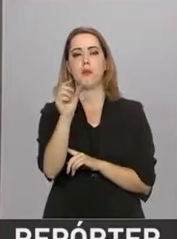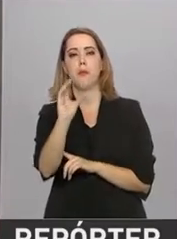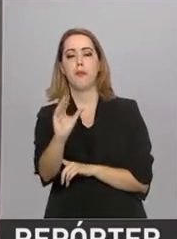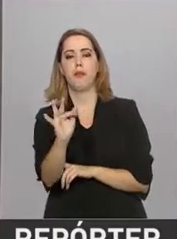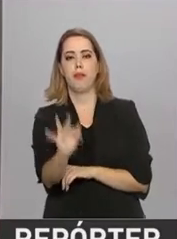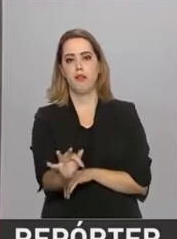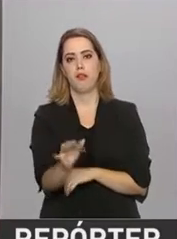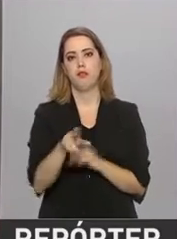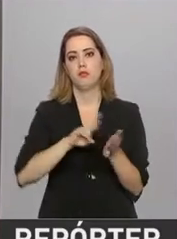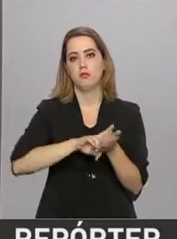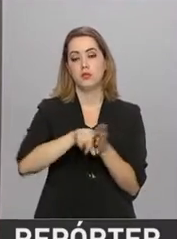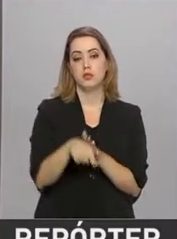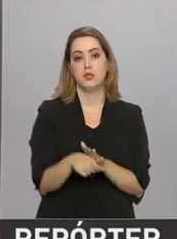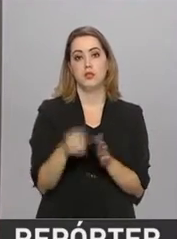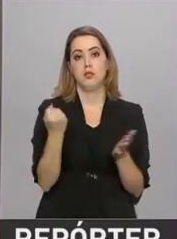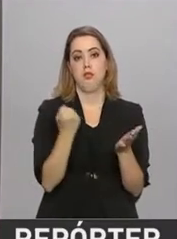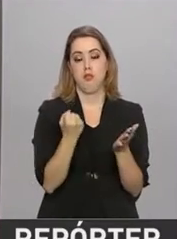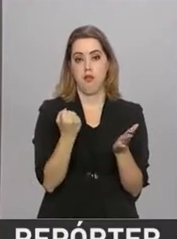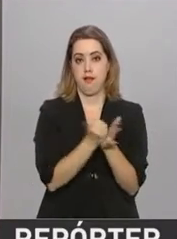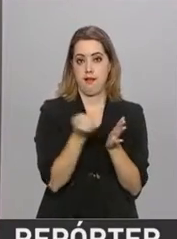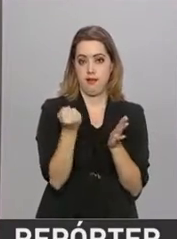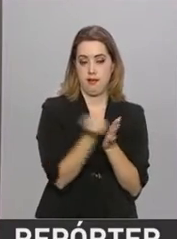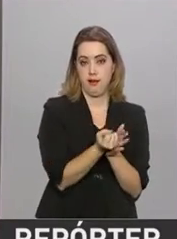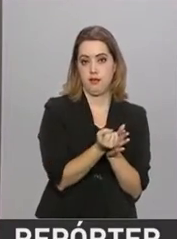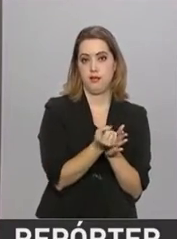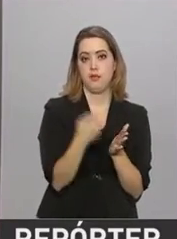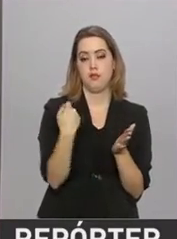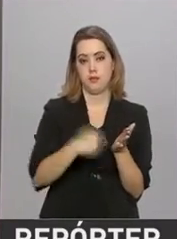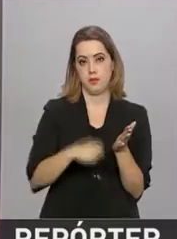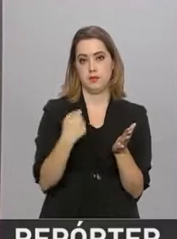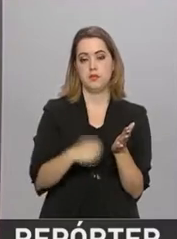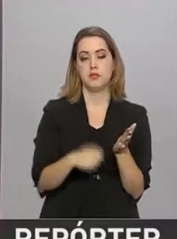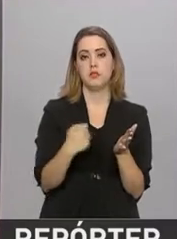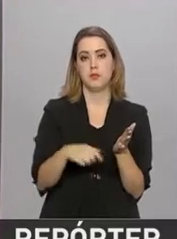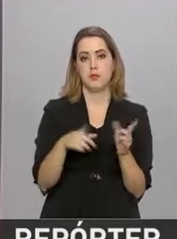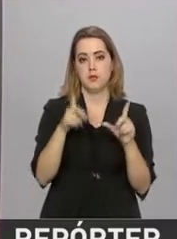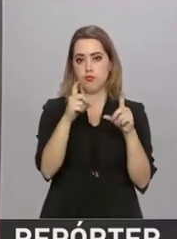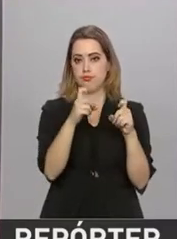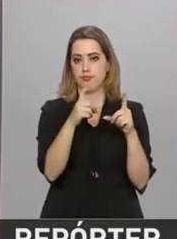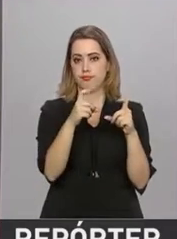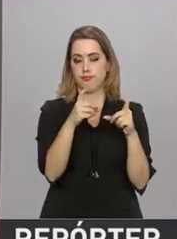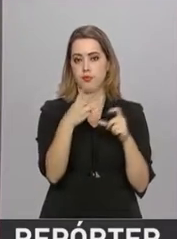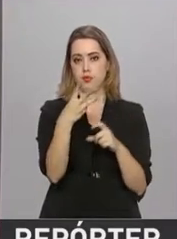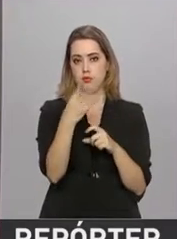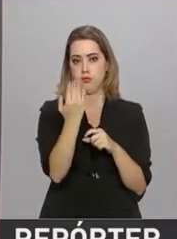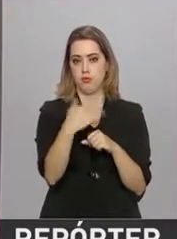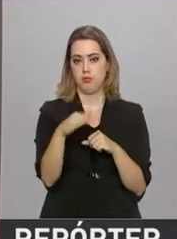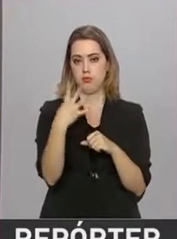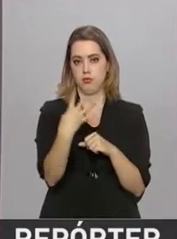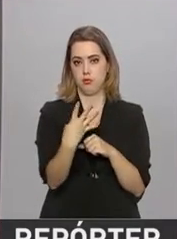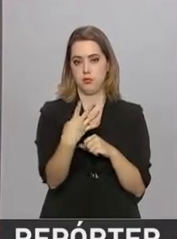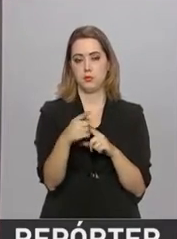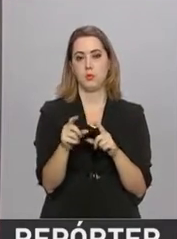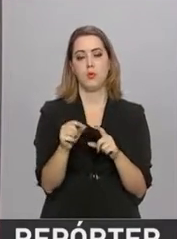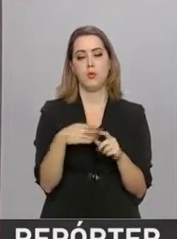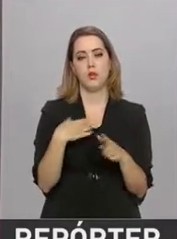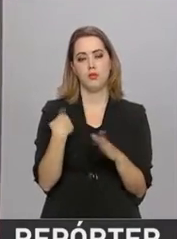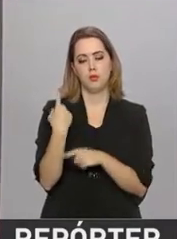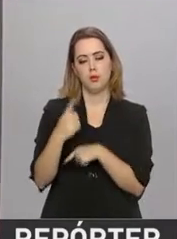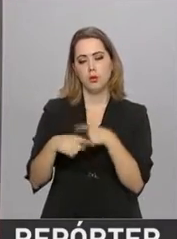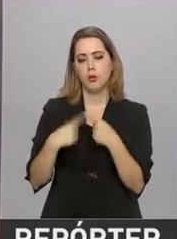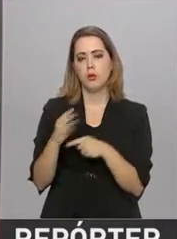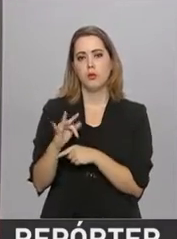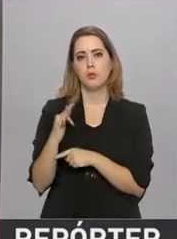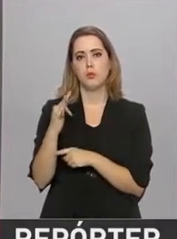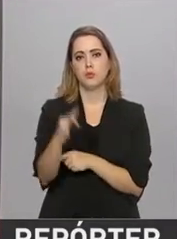ele o caso da carteira manual e não pode esquecer a foto três por quatro a carteira informatizada que continua sendo